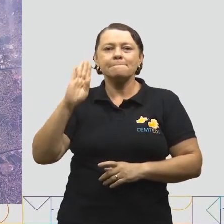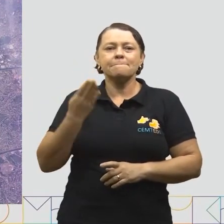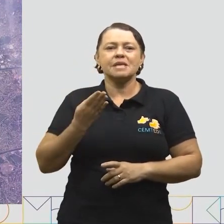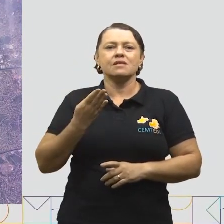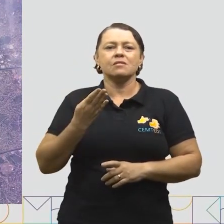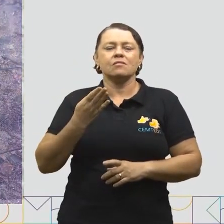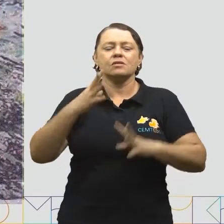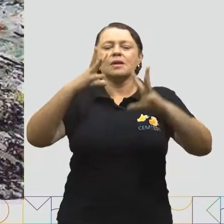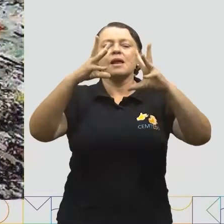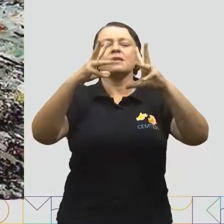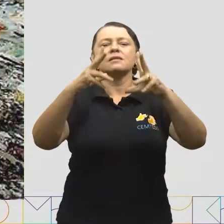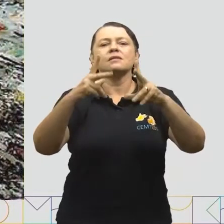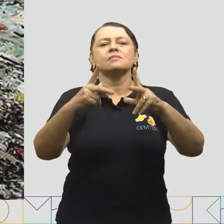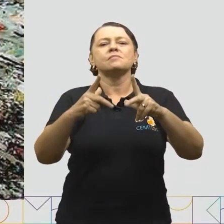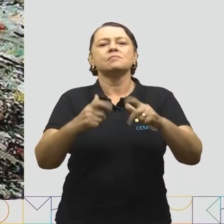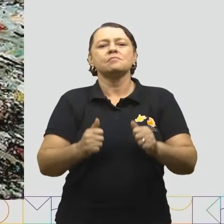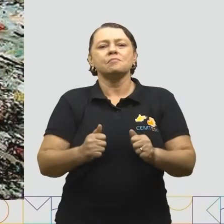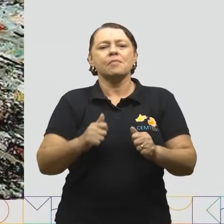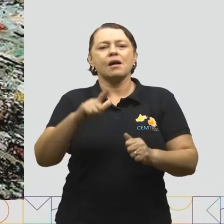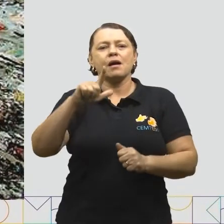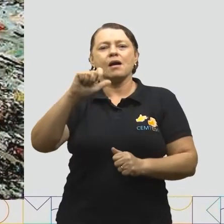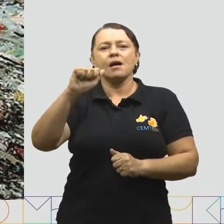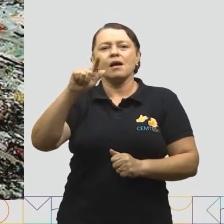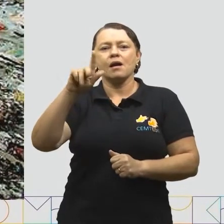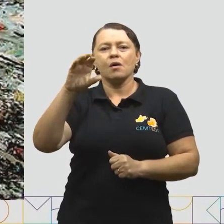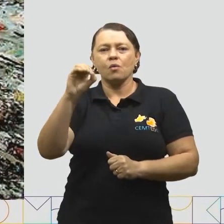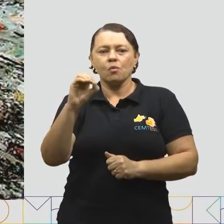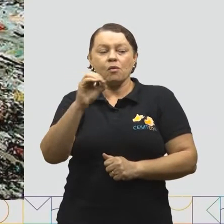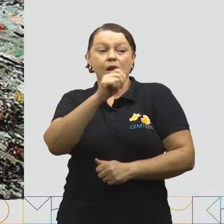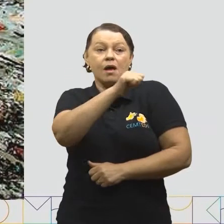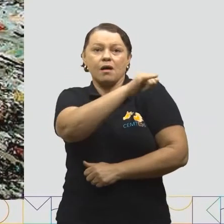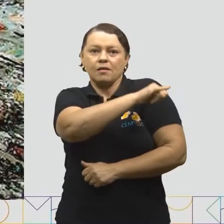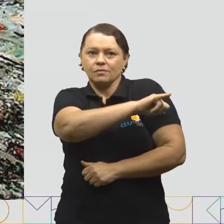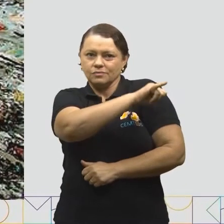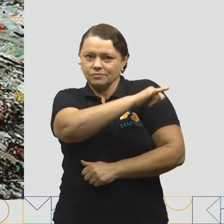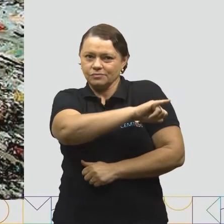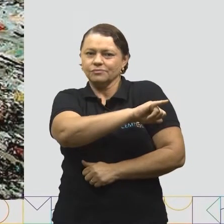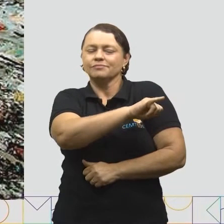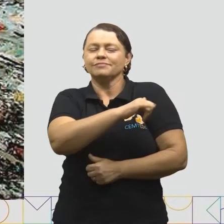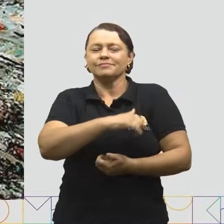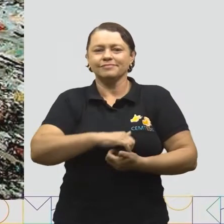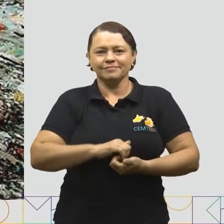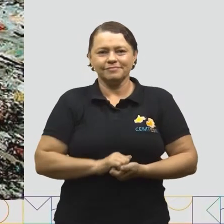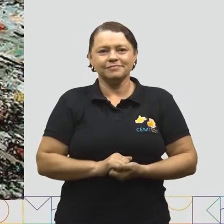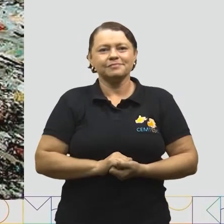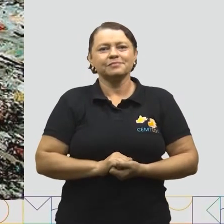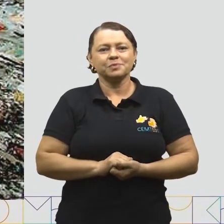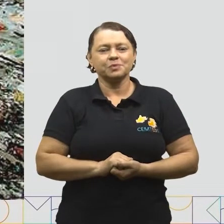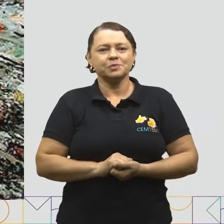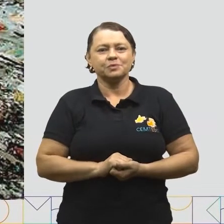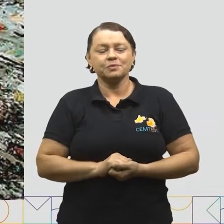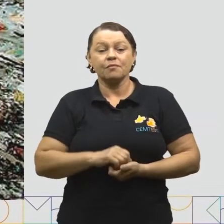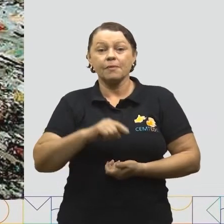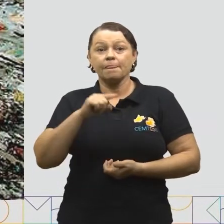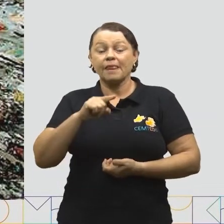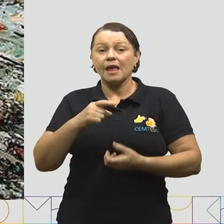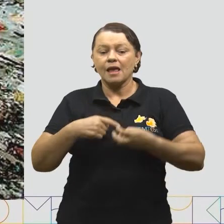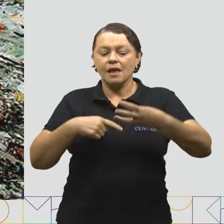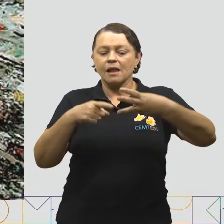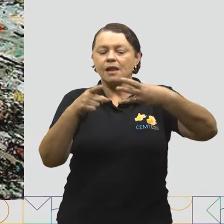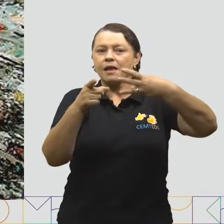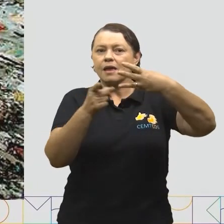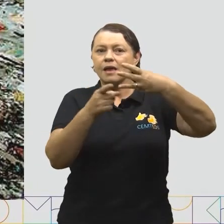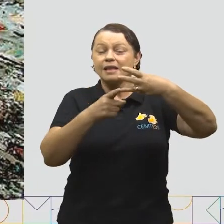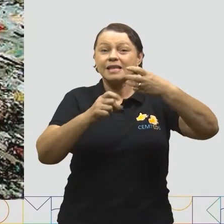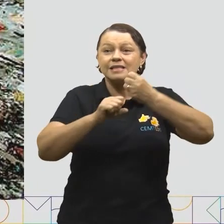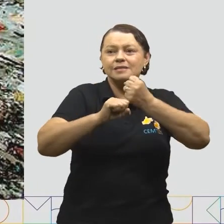Baía de Guanabara, localizada na região metropolitana do Rio de Janeiro, estado do Rio. Ela é a terceira maior